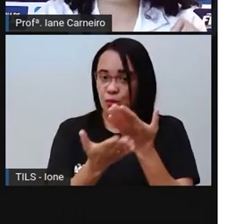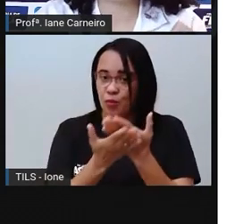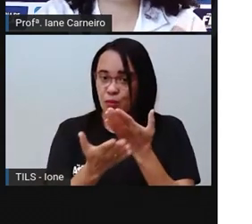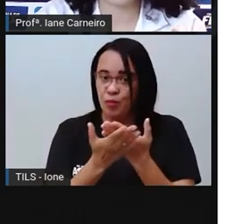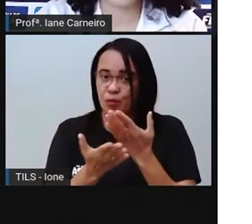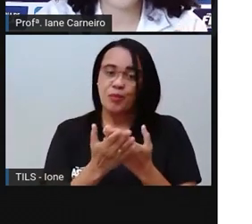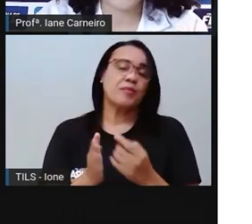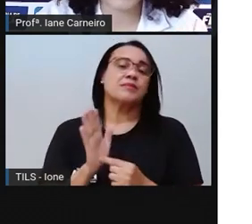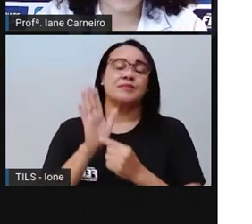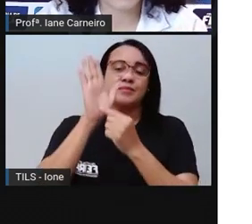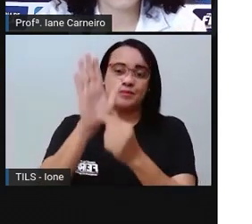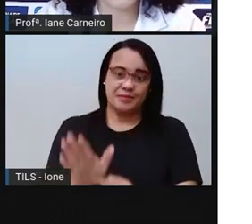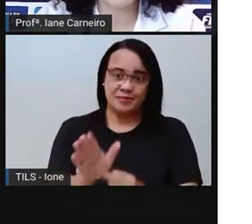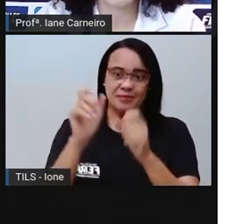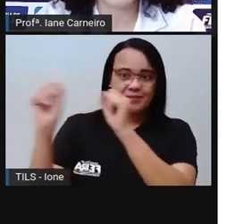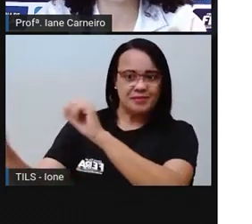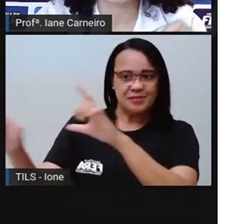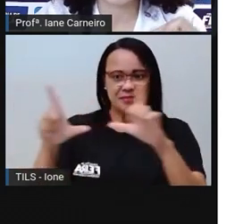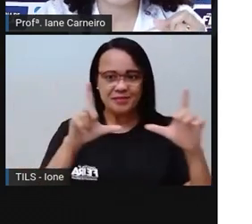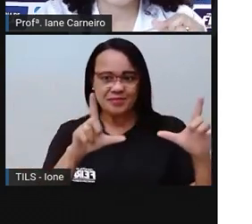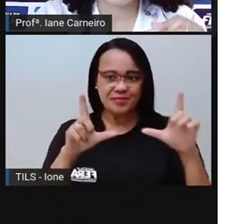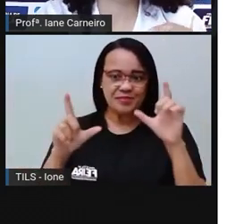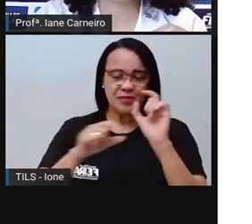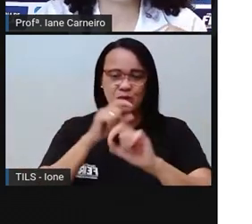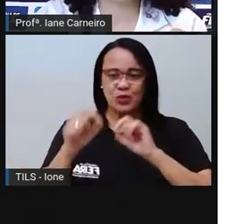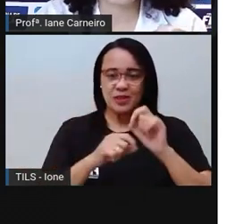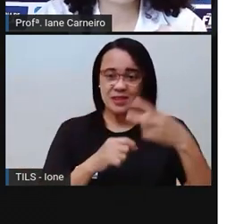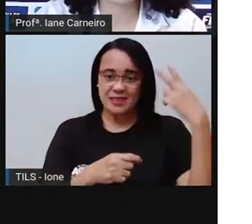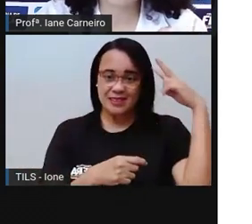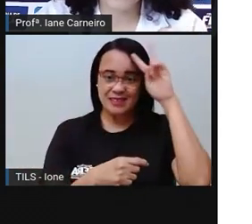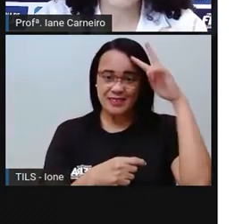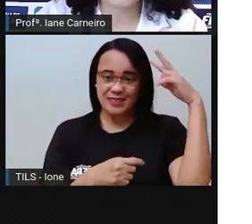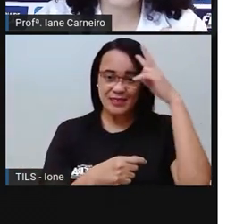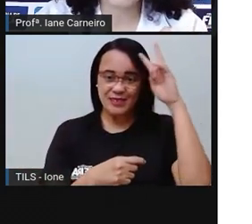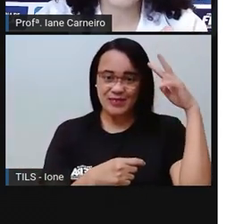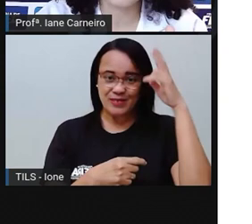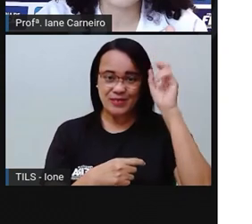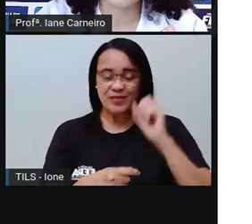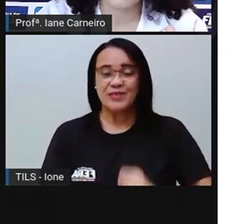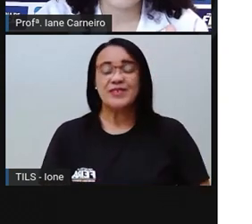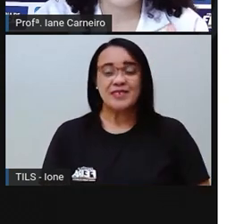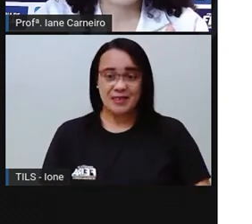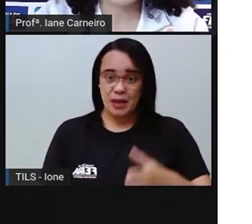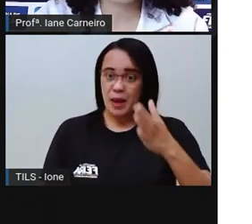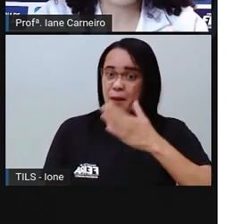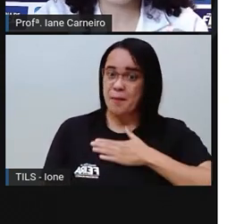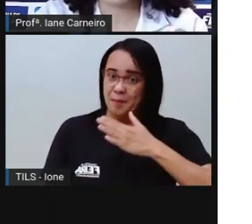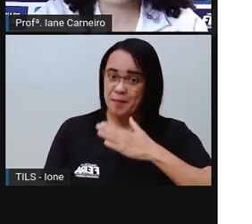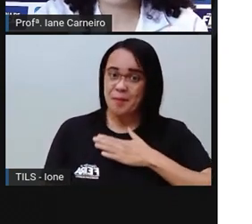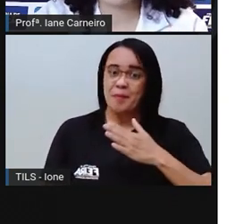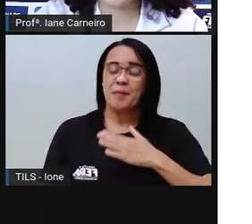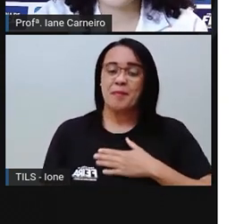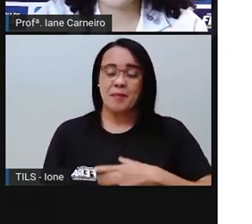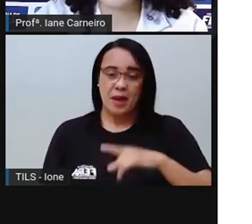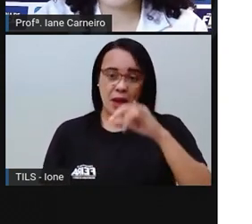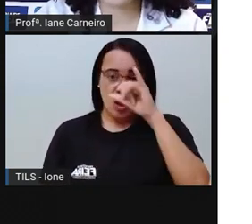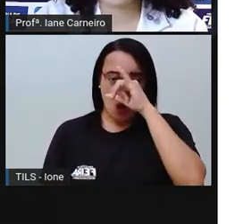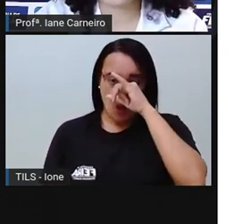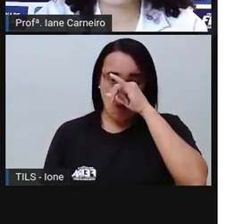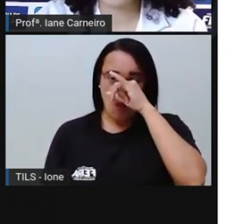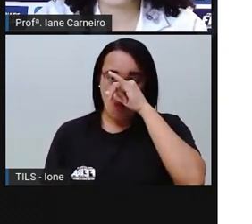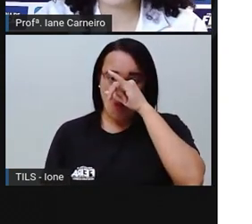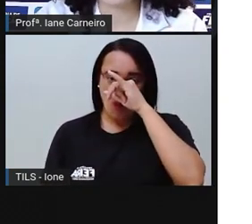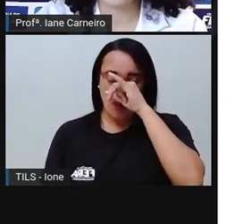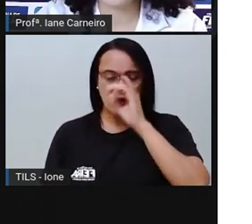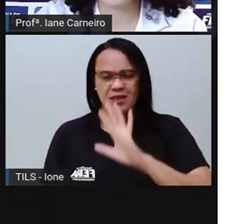a gente vai compartilhar aqui com vocês a história Meus Porquinhos. Quem já ouviu essa história?